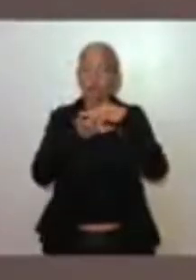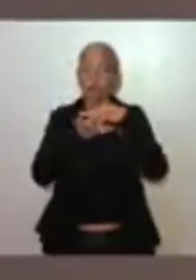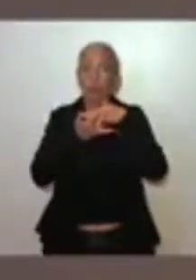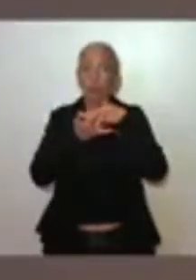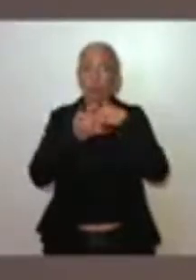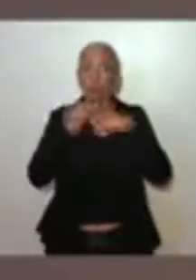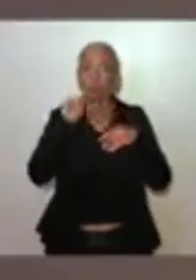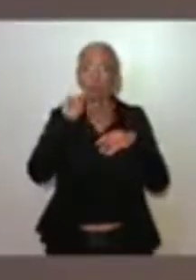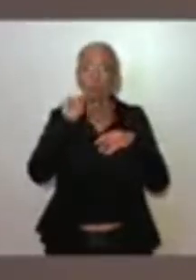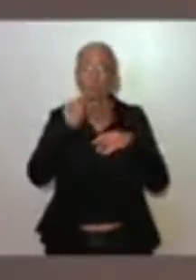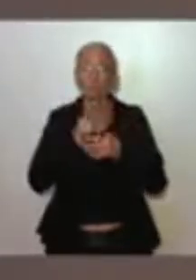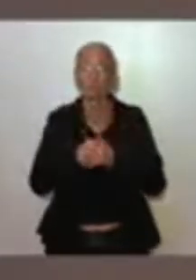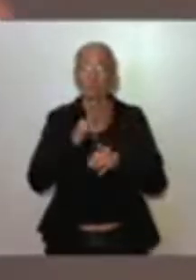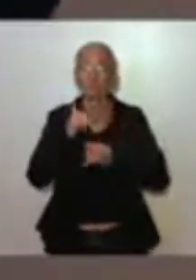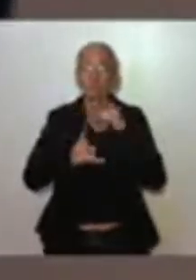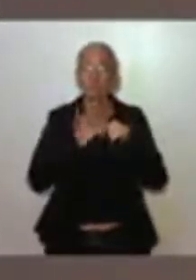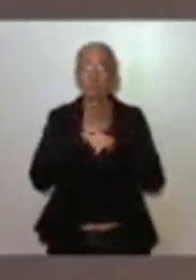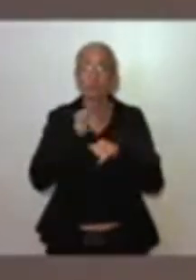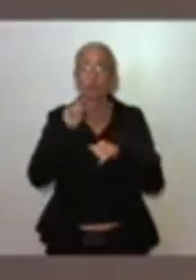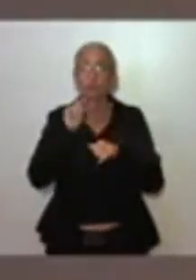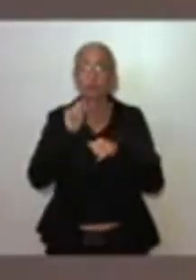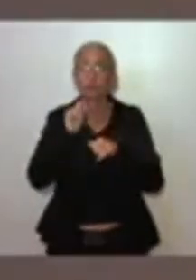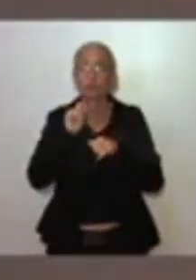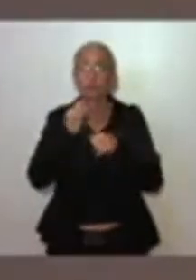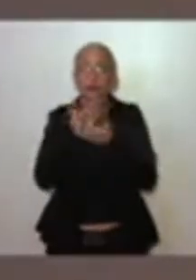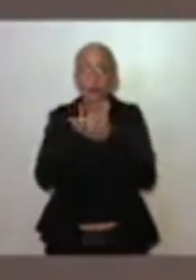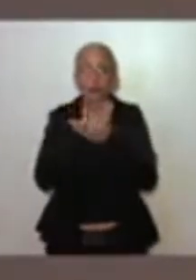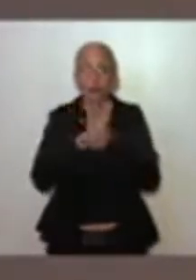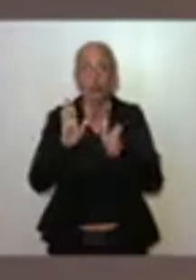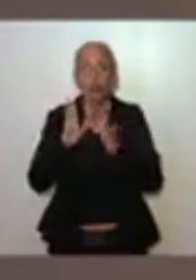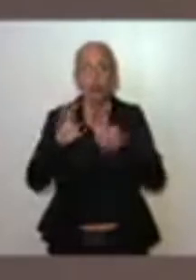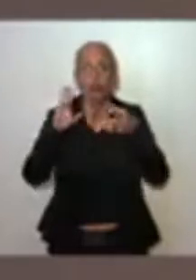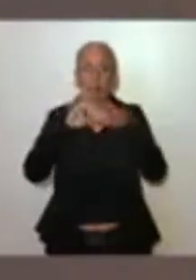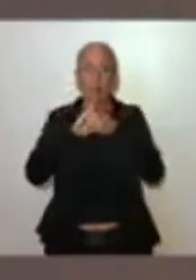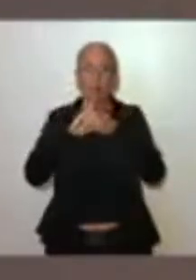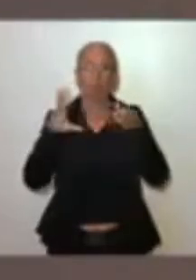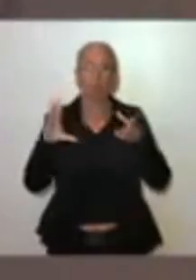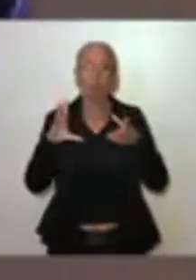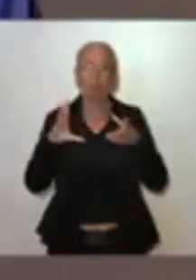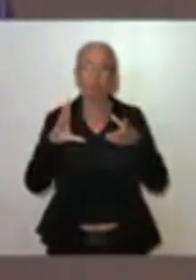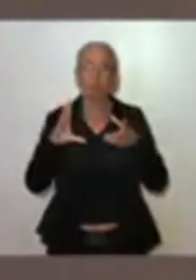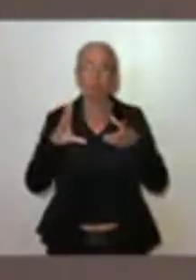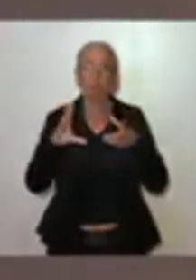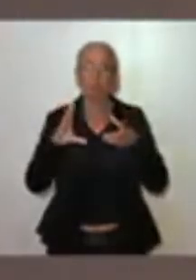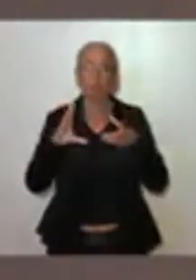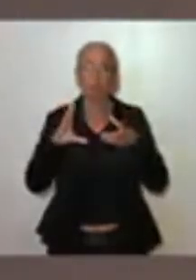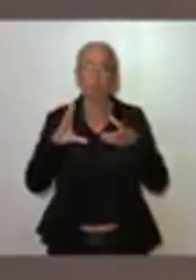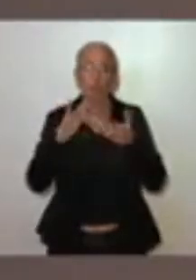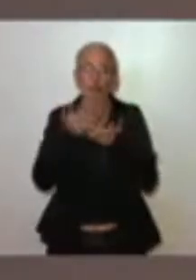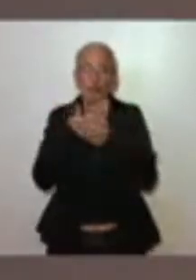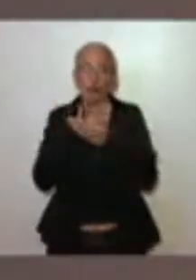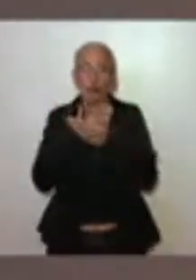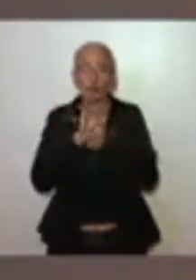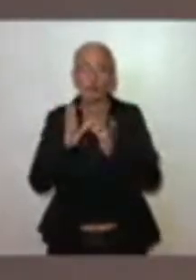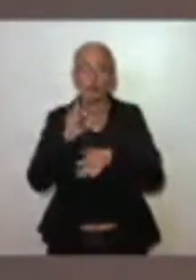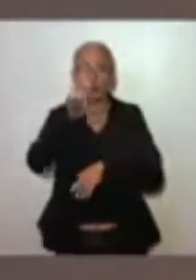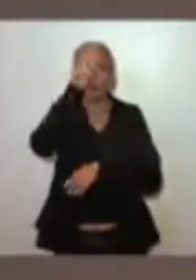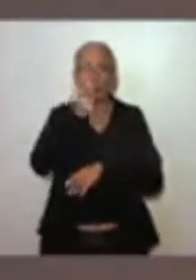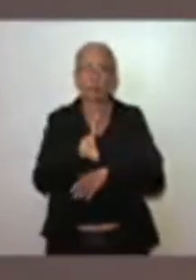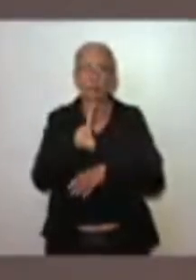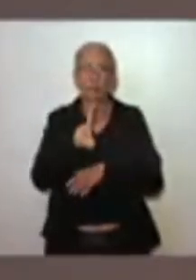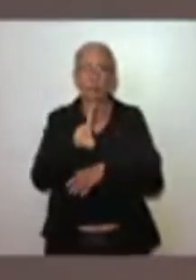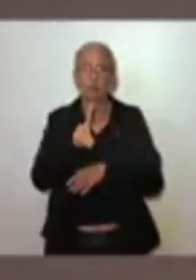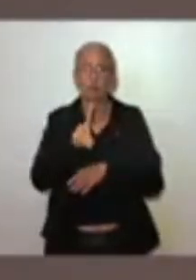mídias sociais sejam utilizadas para destruir a Democracia para violar os direitos